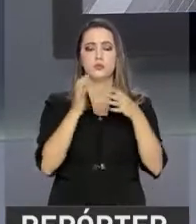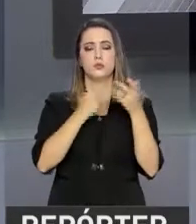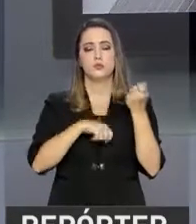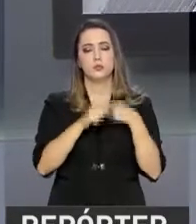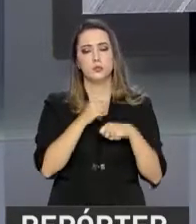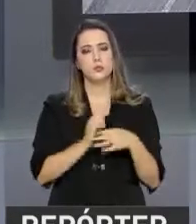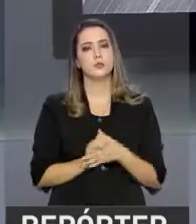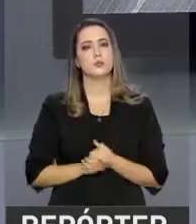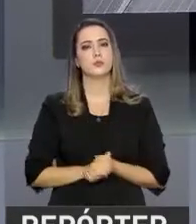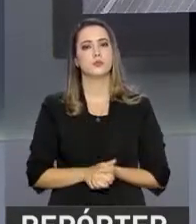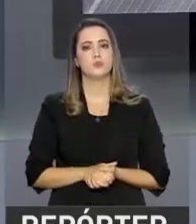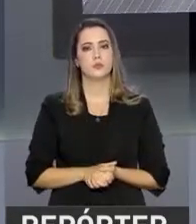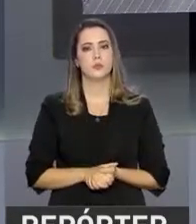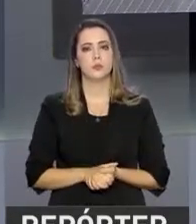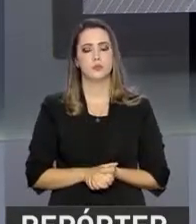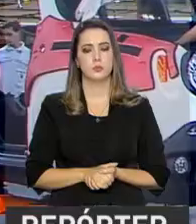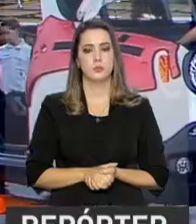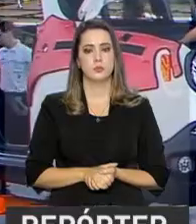do crescimento da economia.